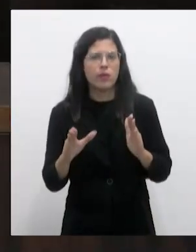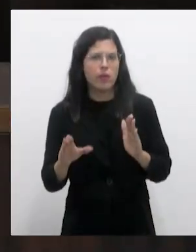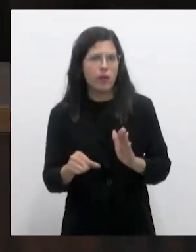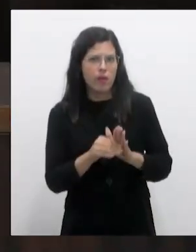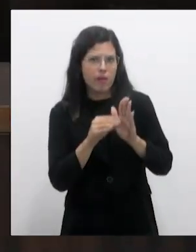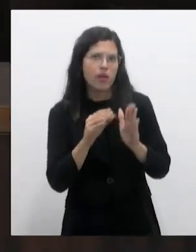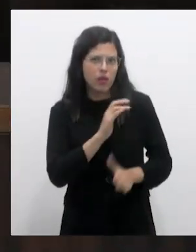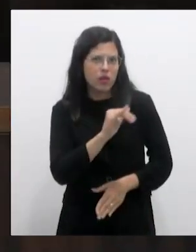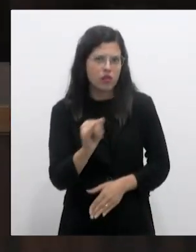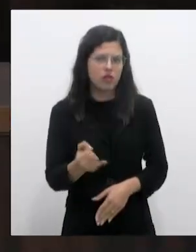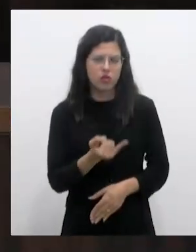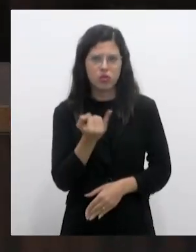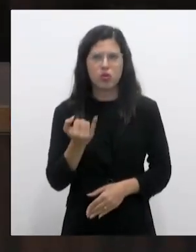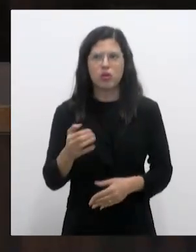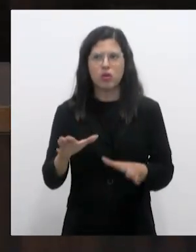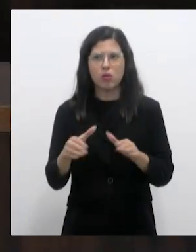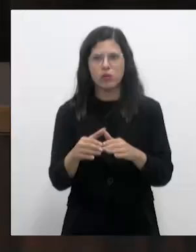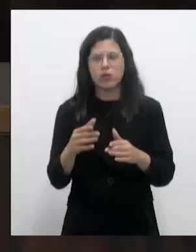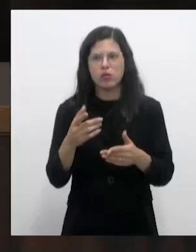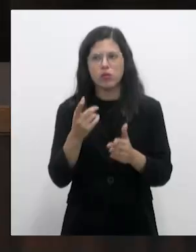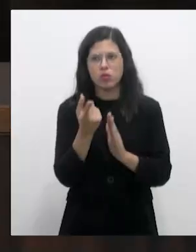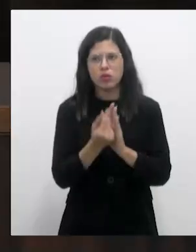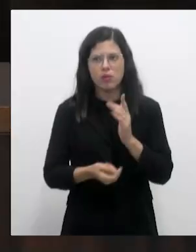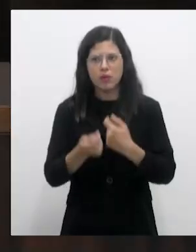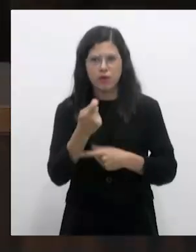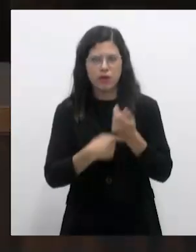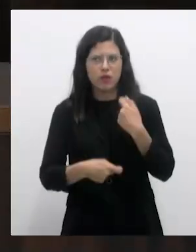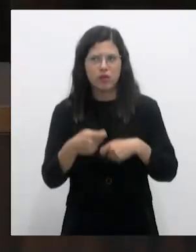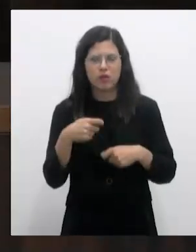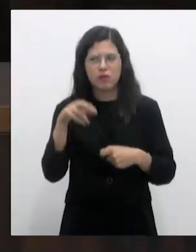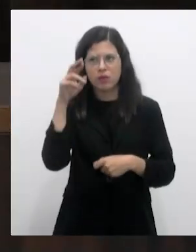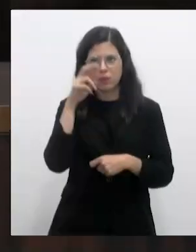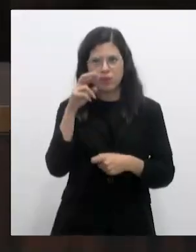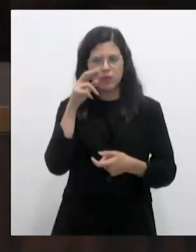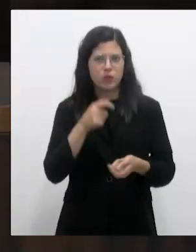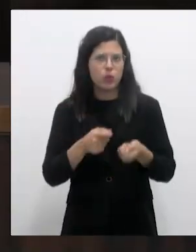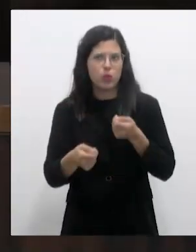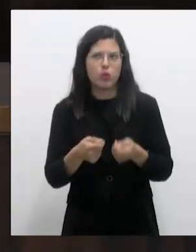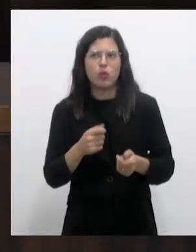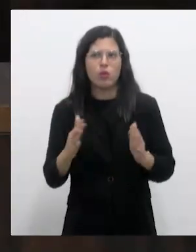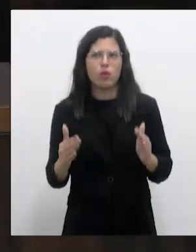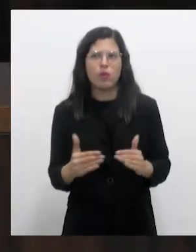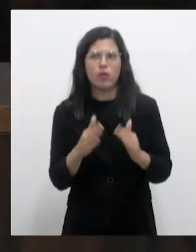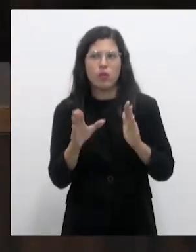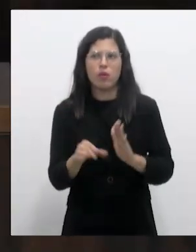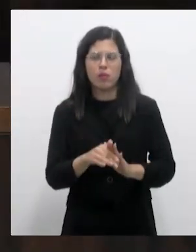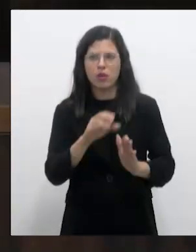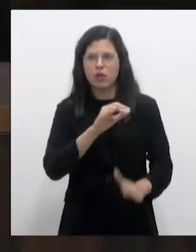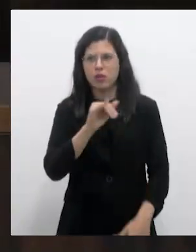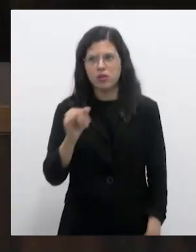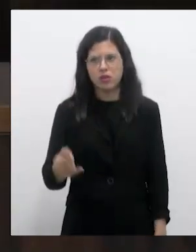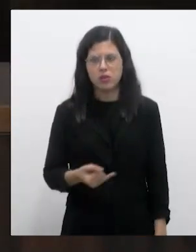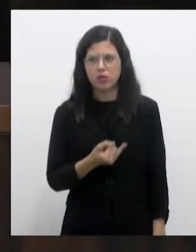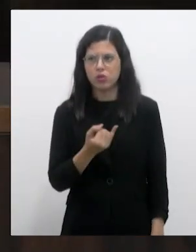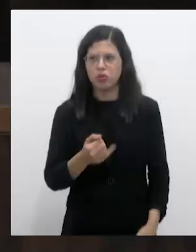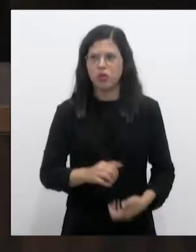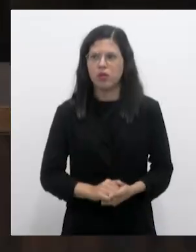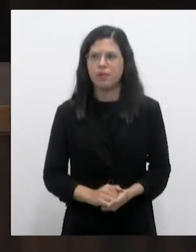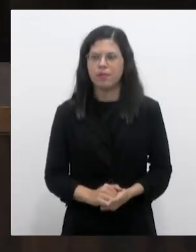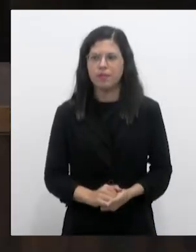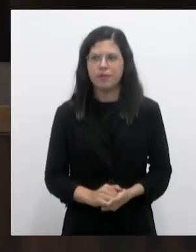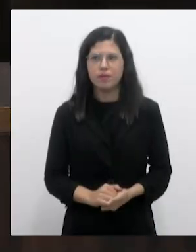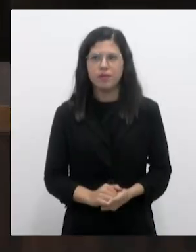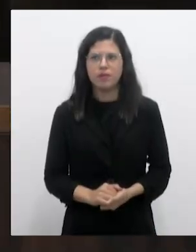Comissão de Constituição e Justiça e de Orçamento, Finanças, Fiscalização Financeira e Controle favorável com a emenda da Comissão de Constituição